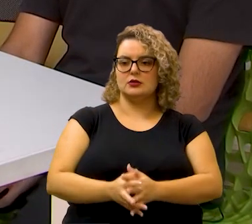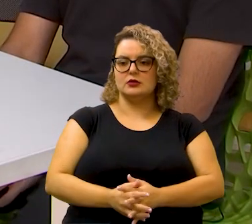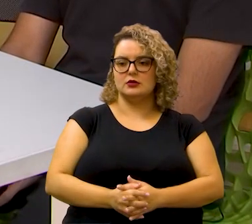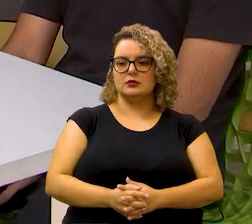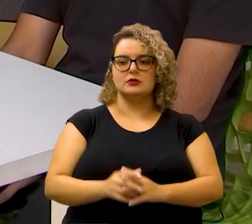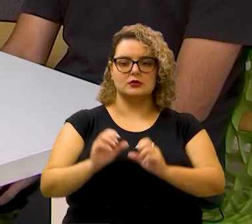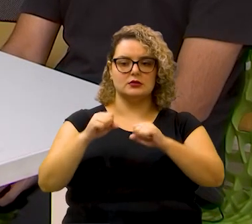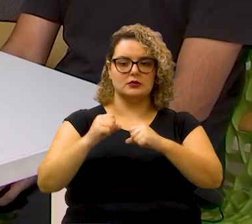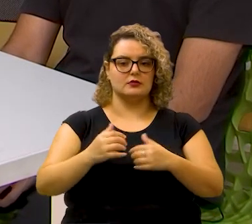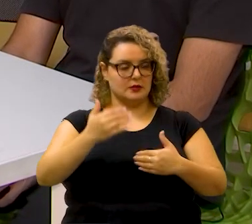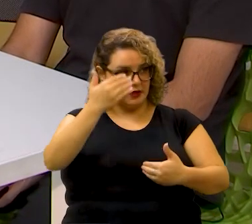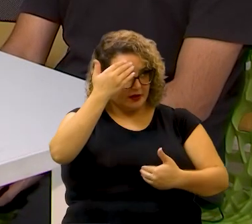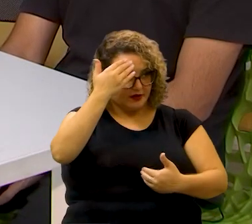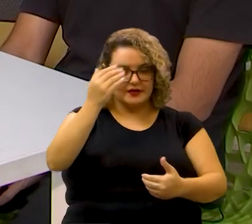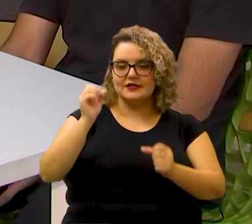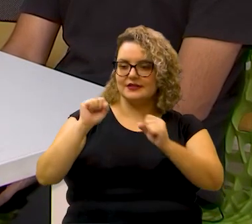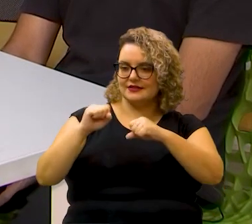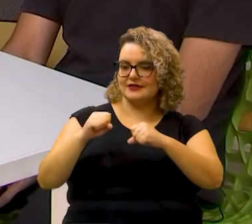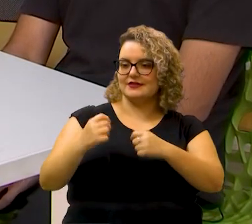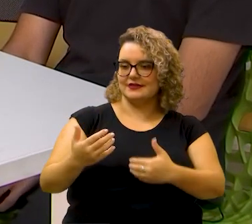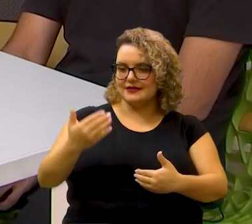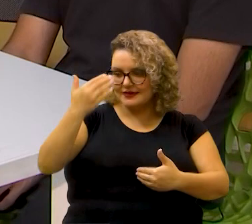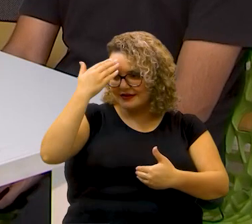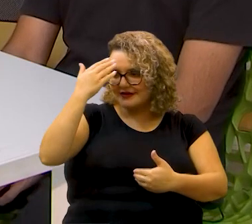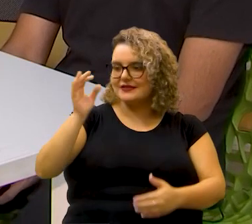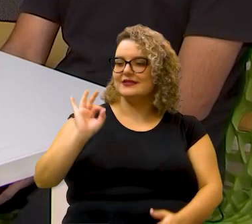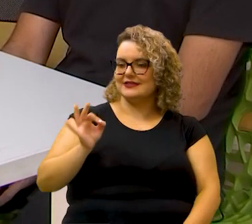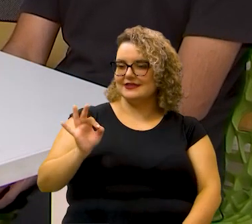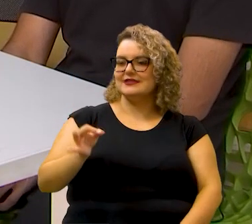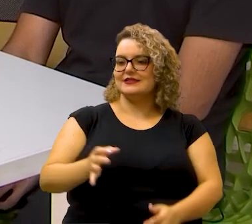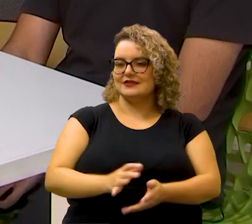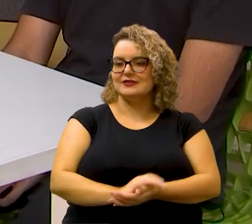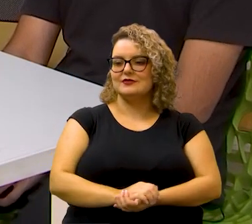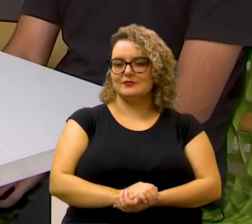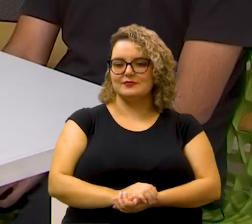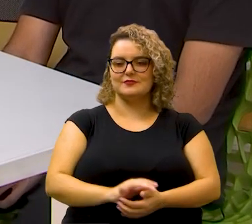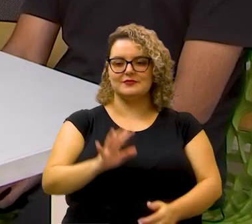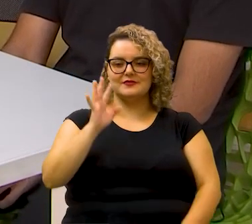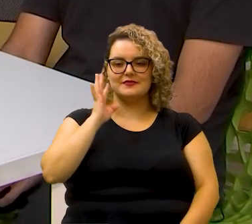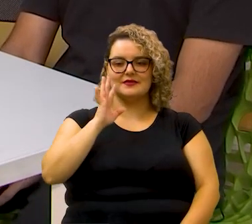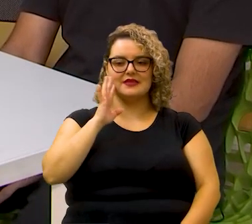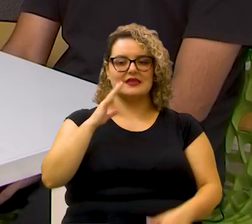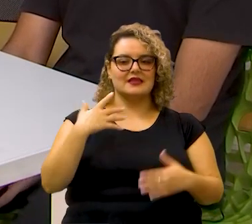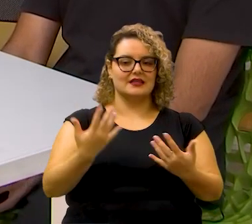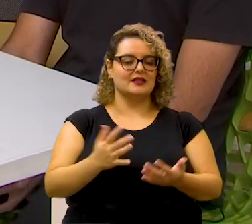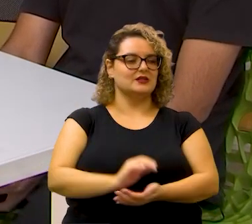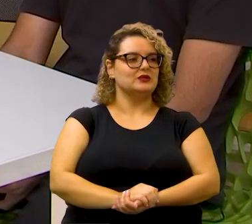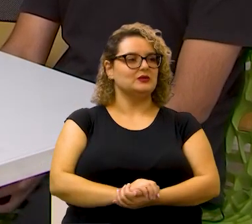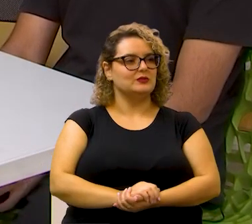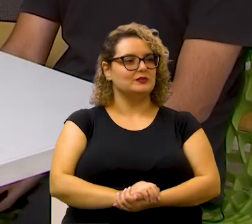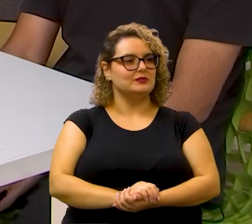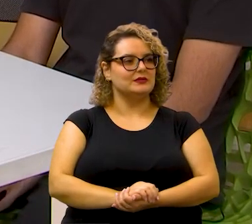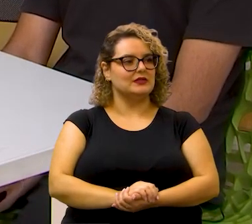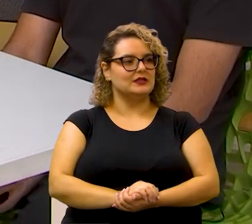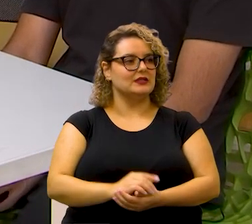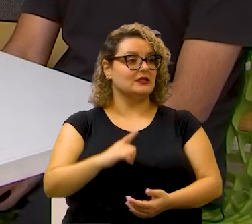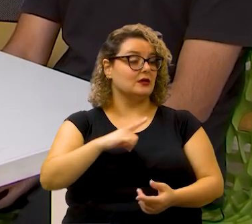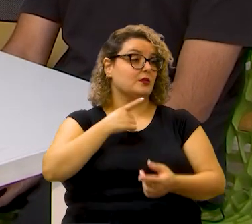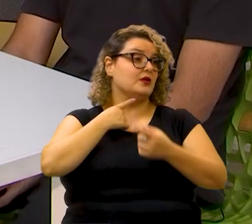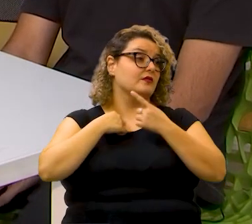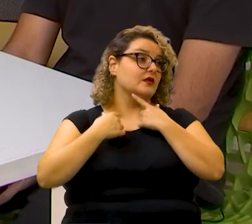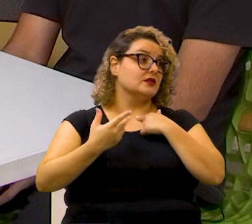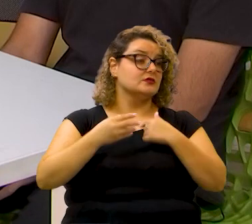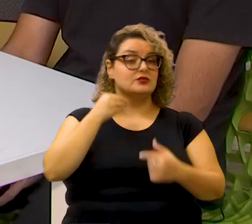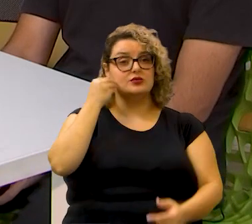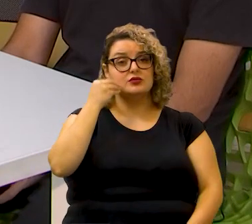projeto. Sim. Foi gratificante? Foi muito gratificante. Com certeza. Legal. E aí, para quem tem